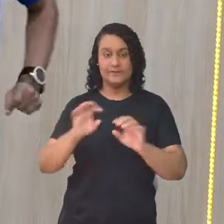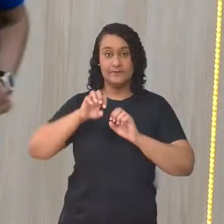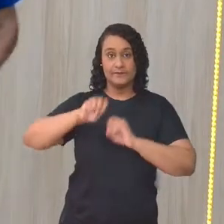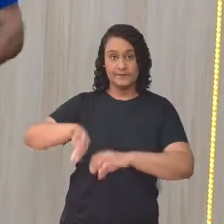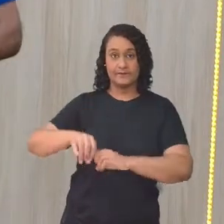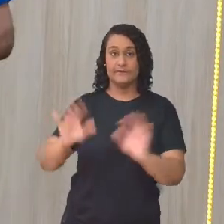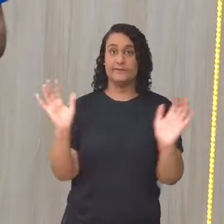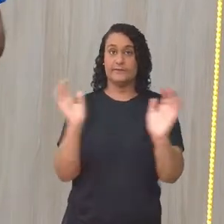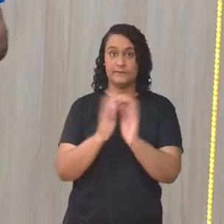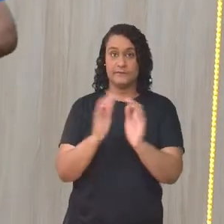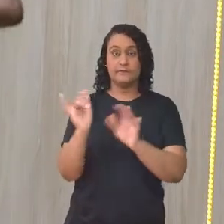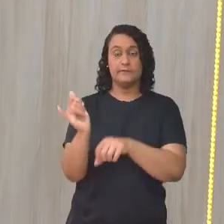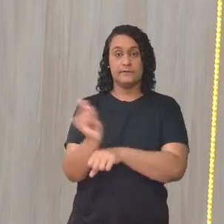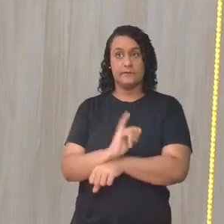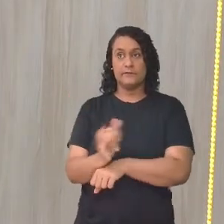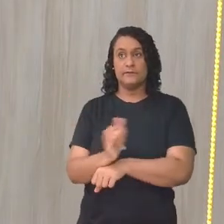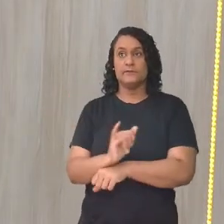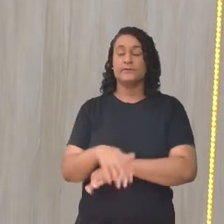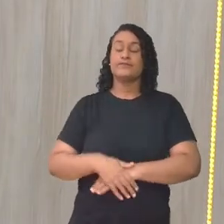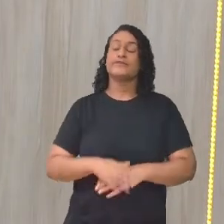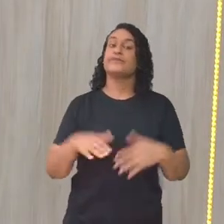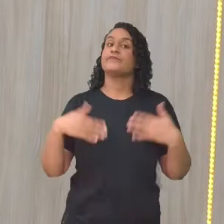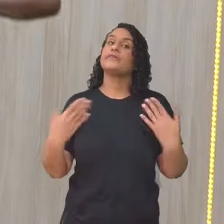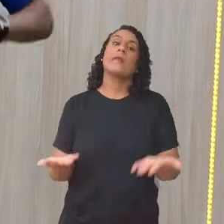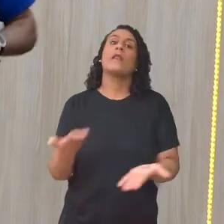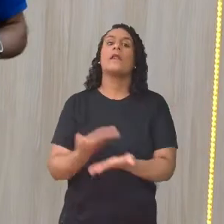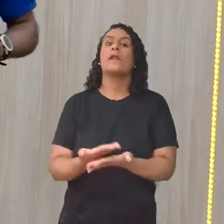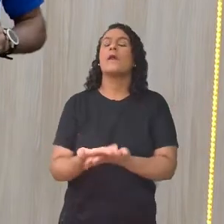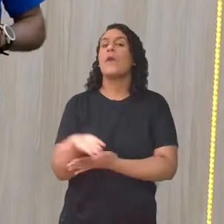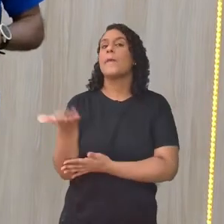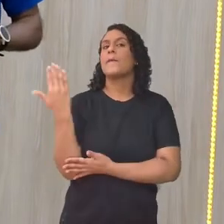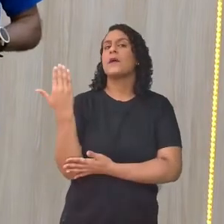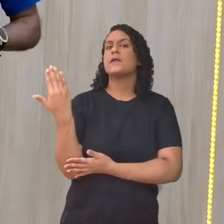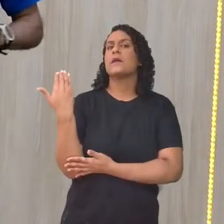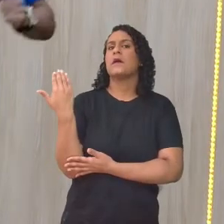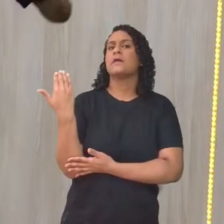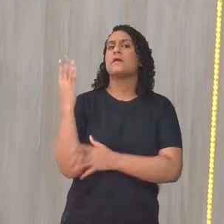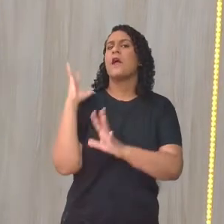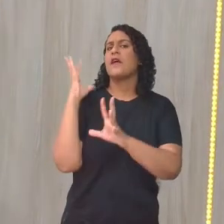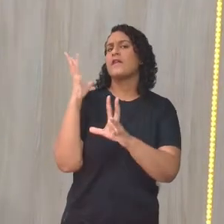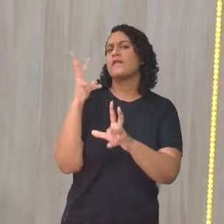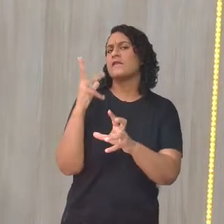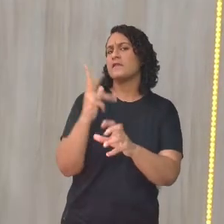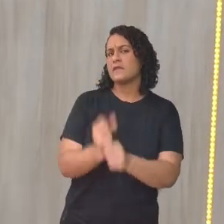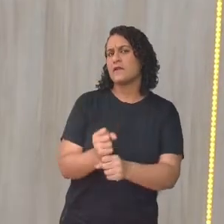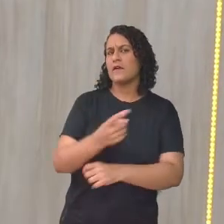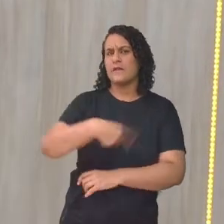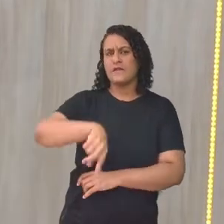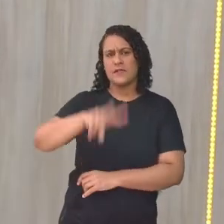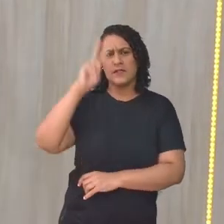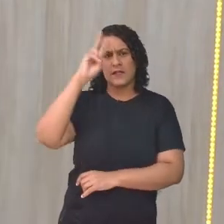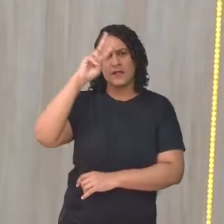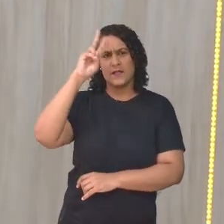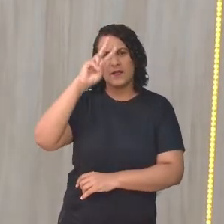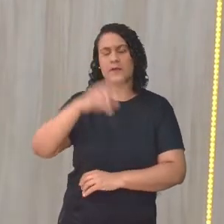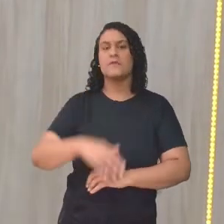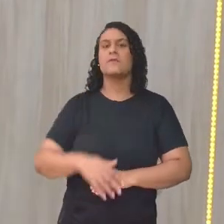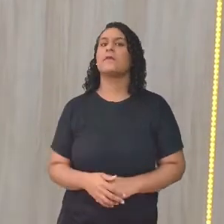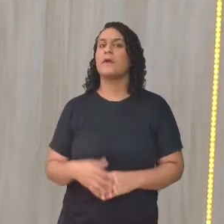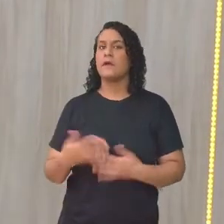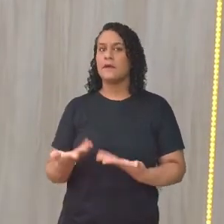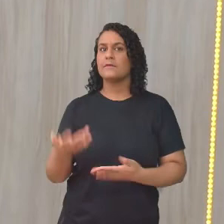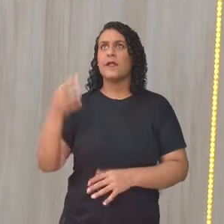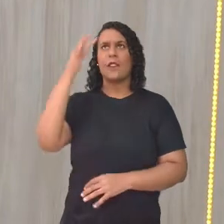Recife é o YouTube. E na aula passada, o que a gente viu? Alguém lembra? Ricardinho estava até com uma túnicazinha aqui, ó. Tales